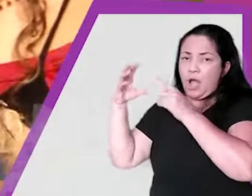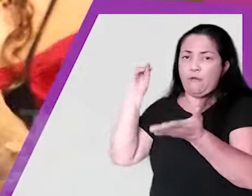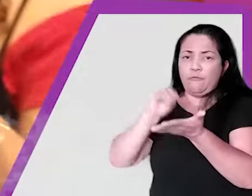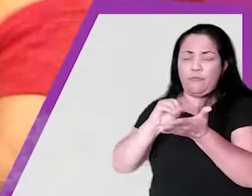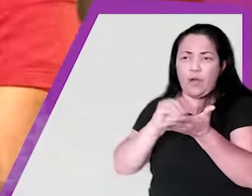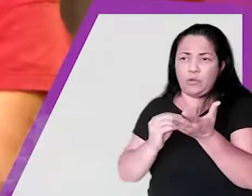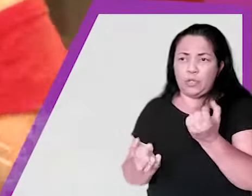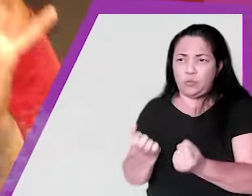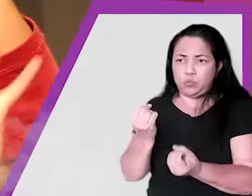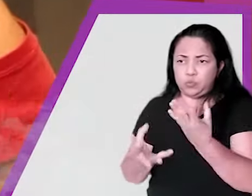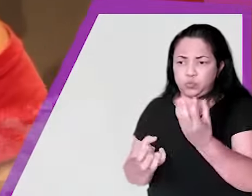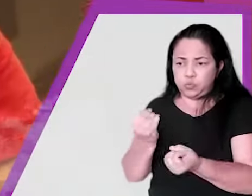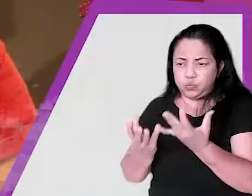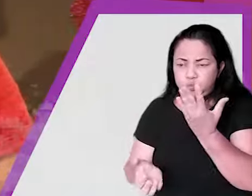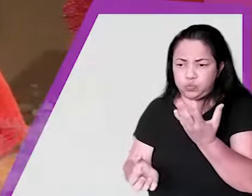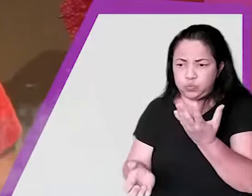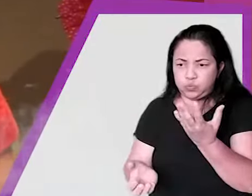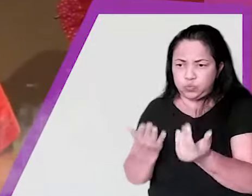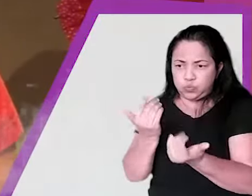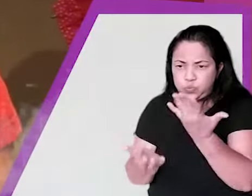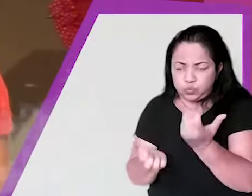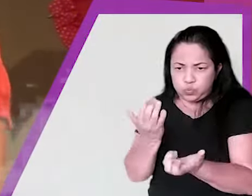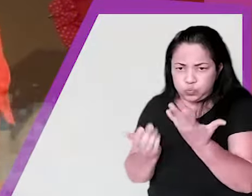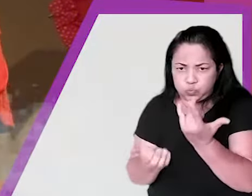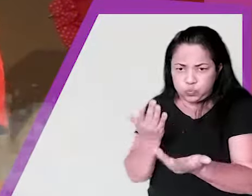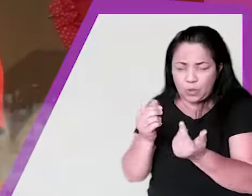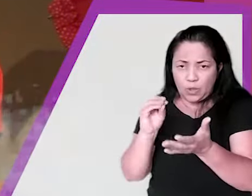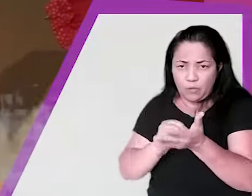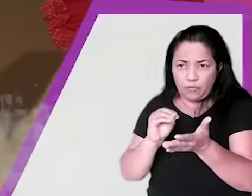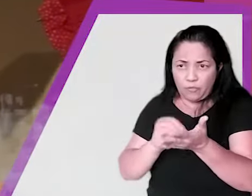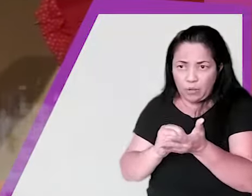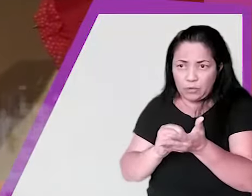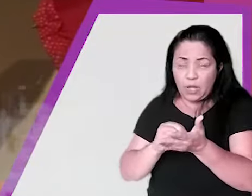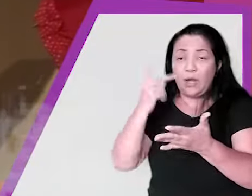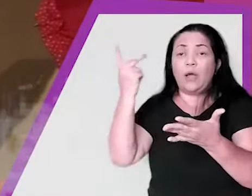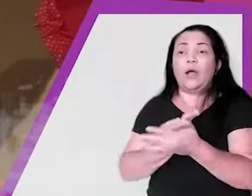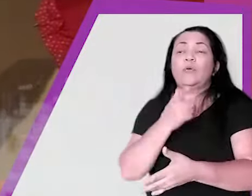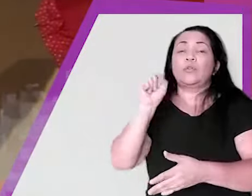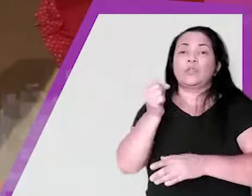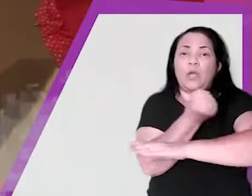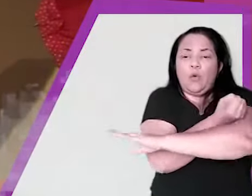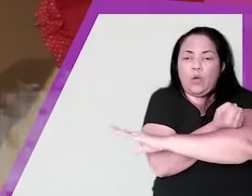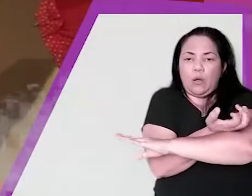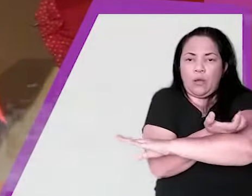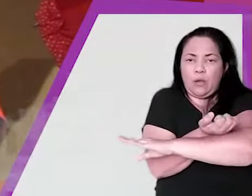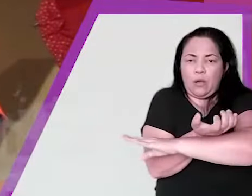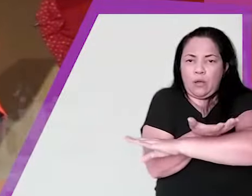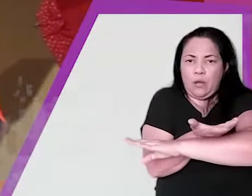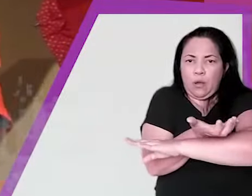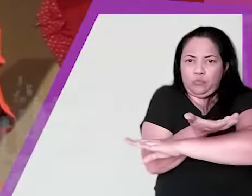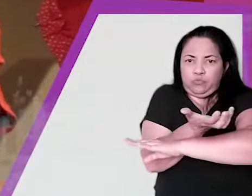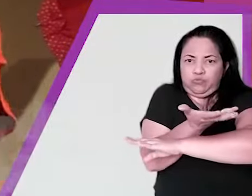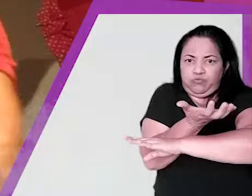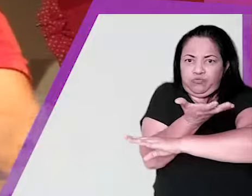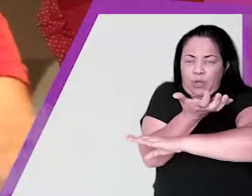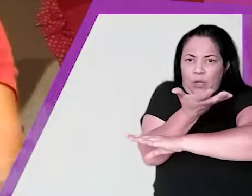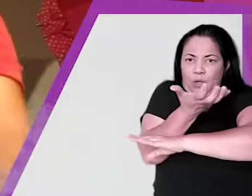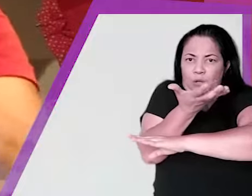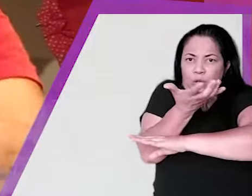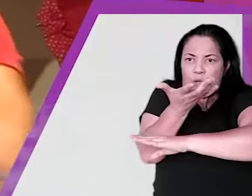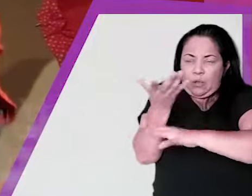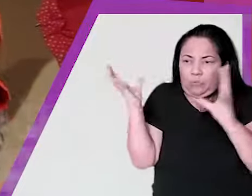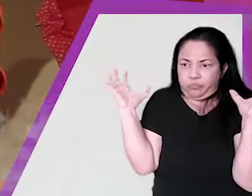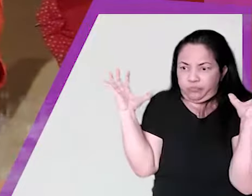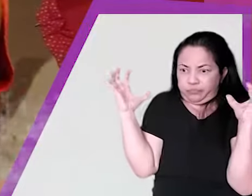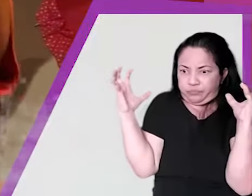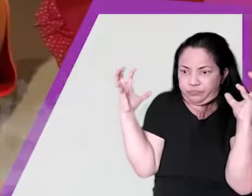Quando o Cerrado não pega fogo, o que, que acontece? Essa vegetação, esses capins e tal, começam a se adensar, ou seja, vão